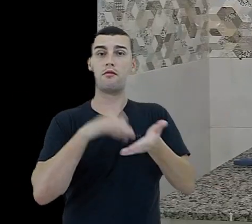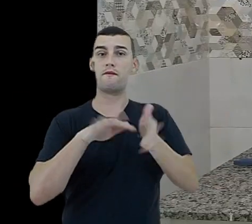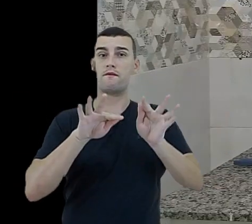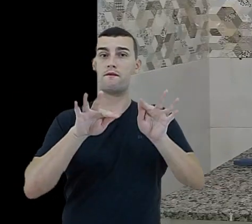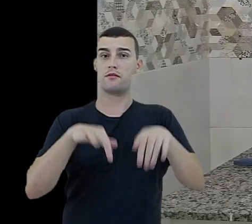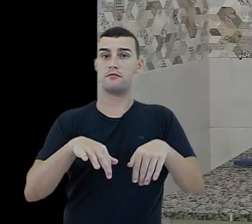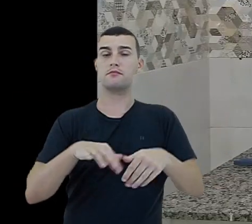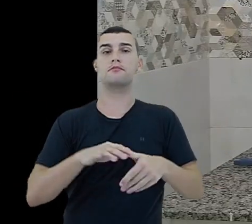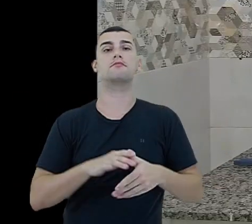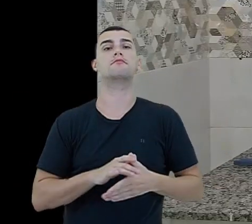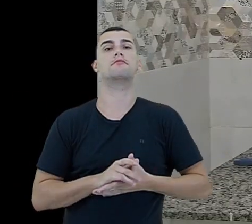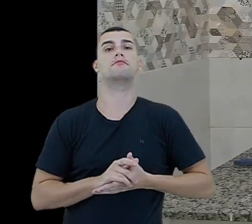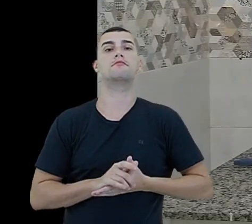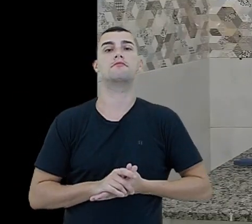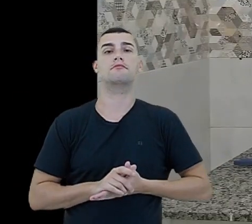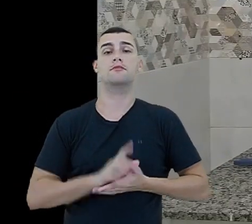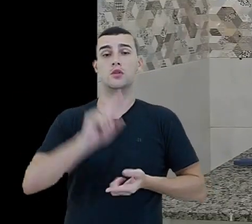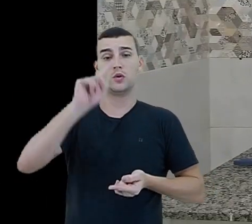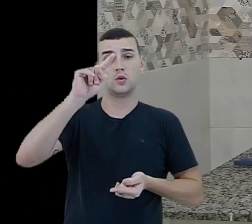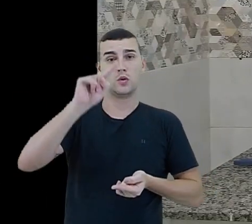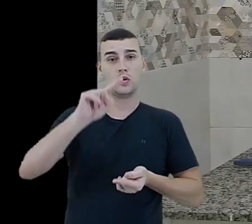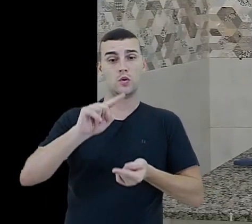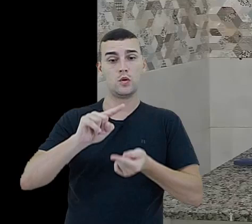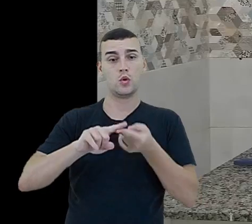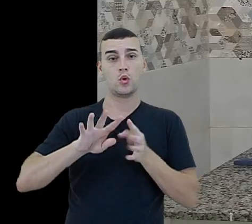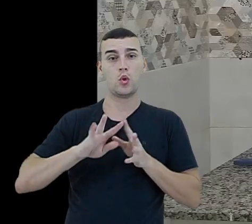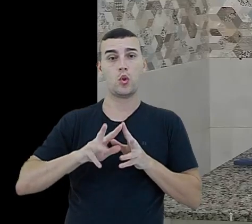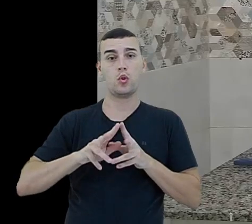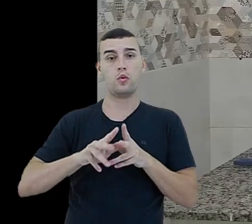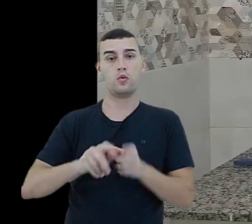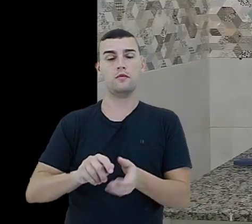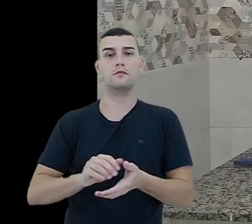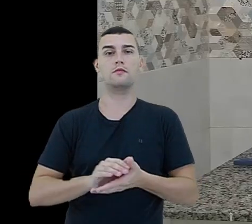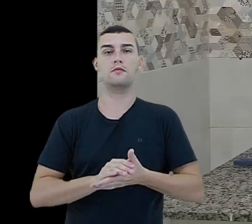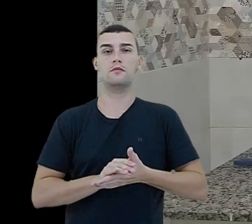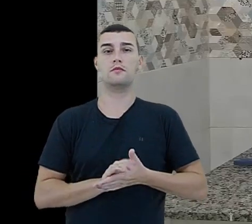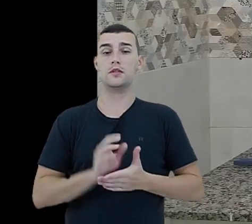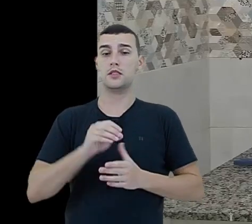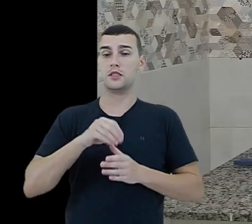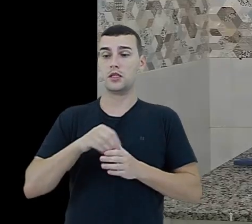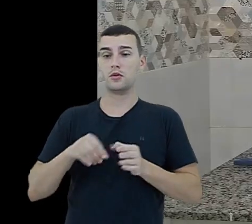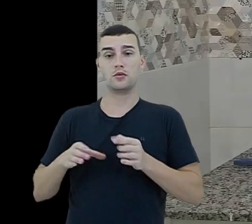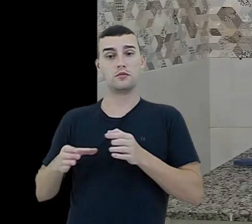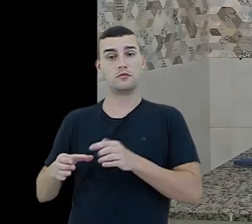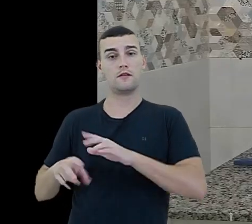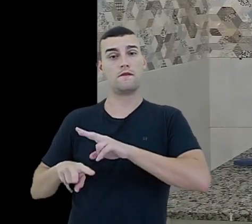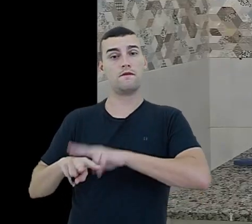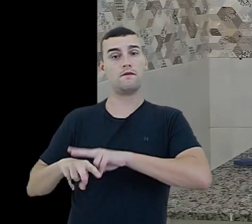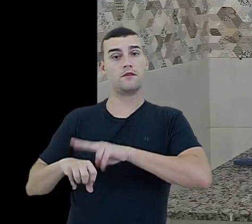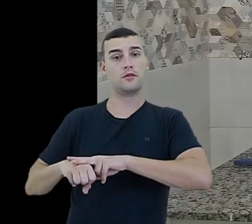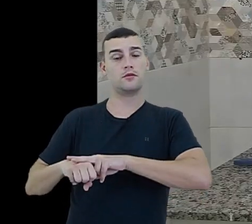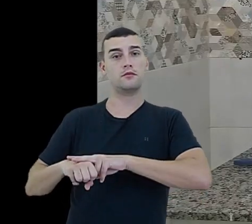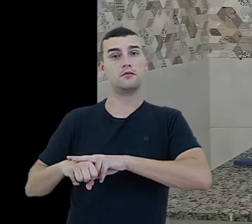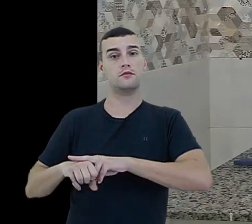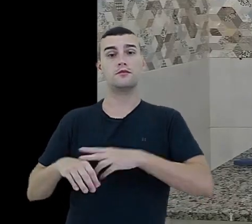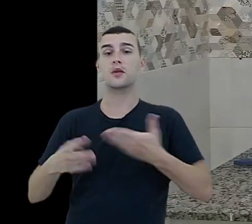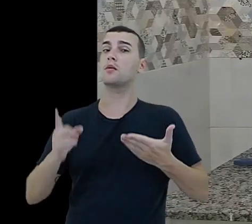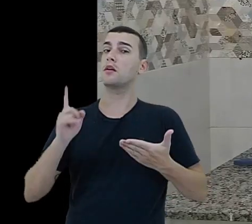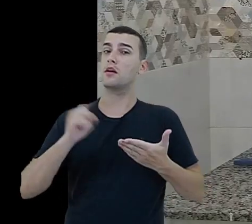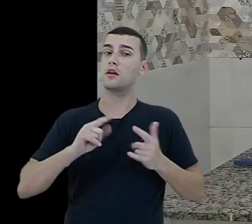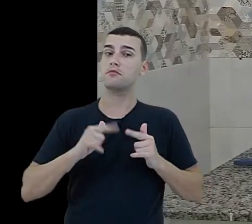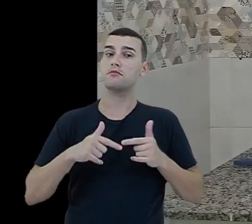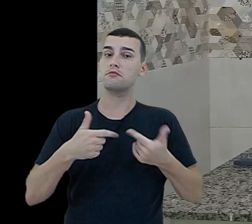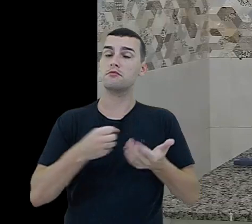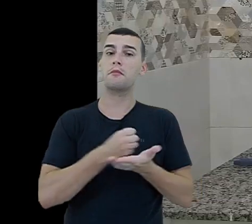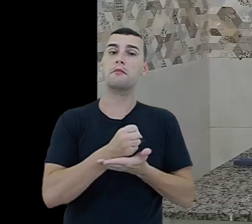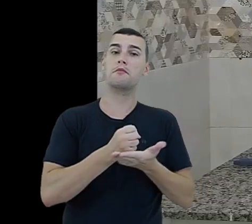o último estágio. E aí, apertando, eu descartei todo aquele volume dentro do meu recipiente. Então, esses